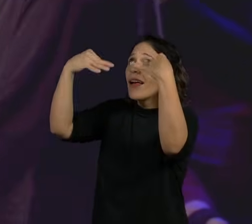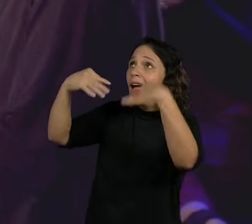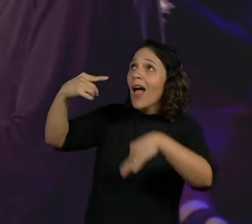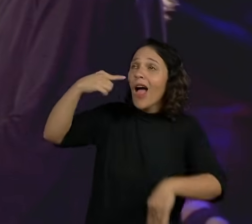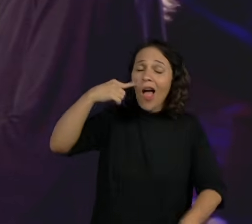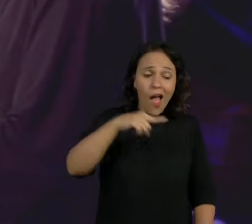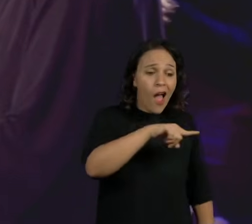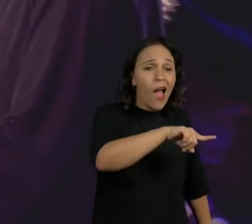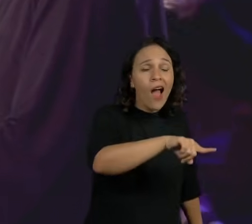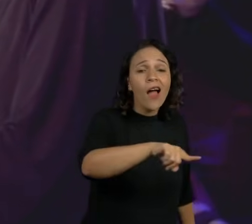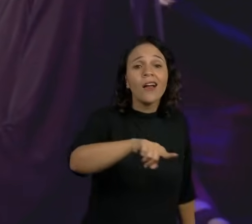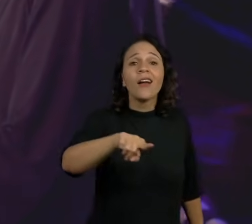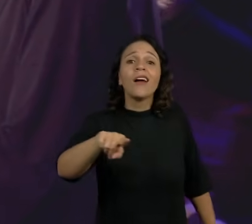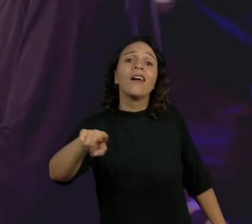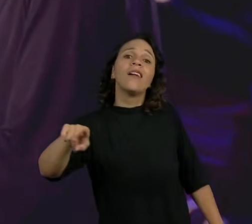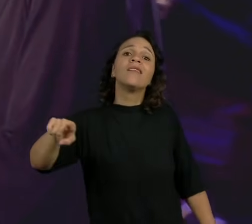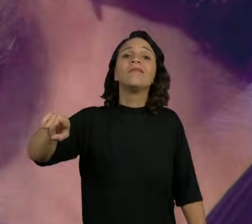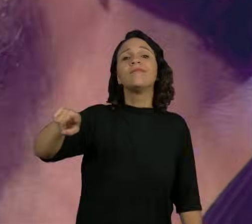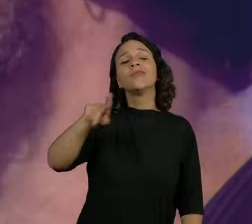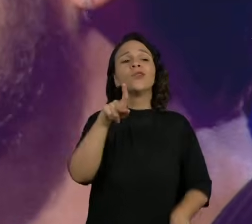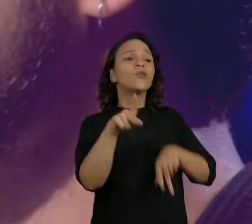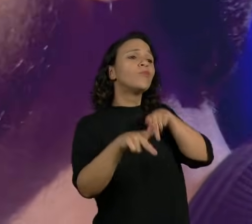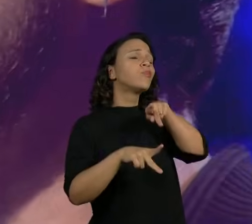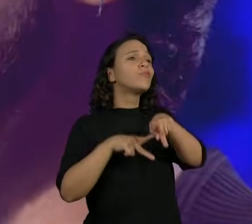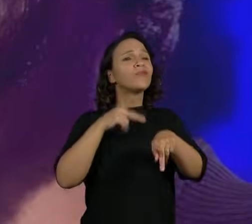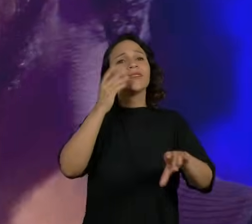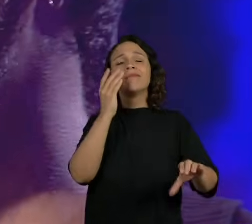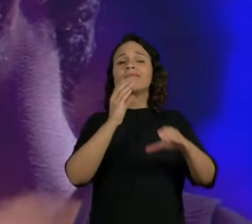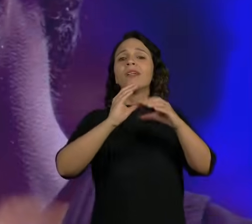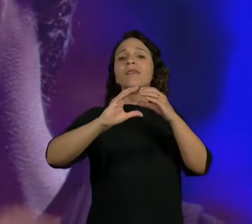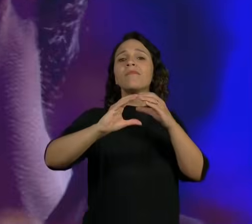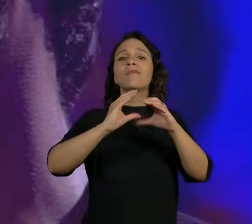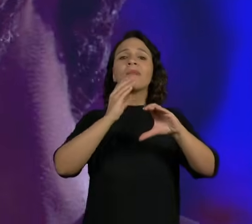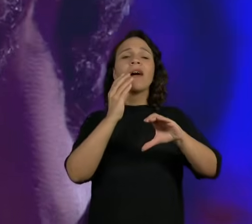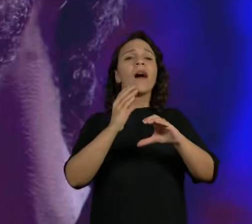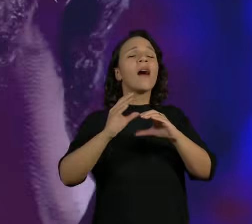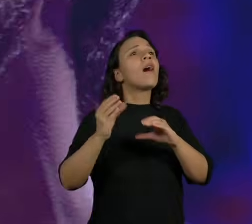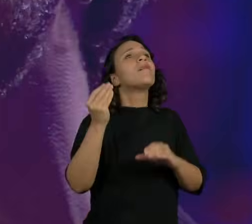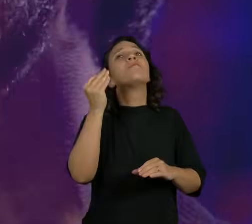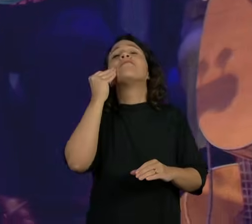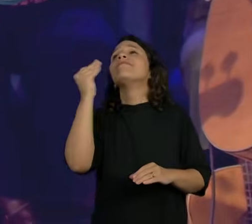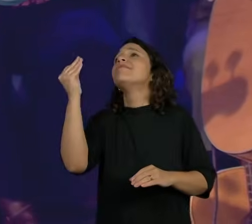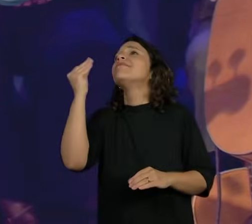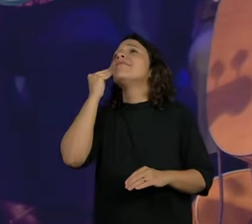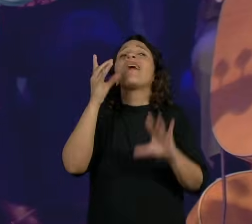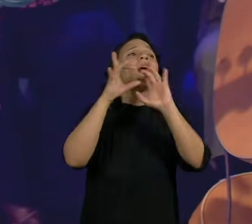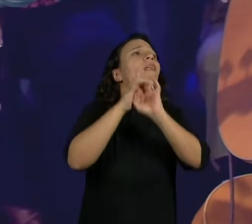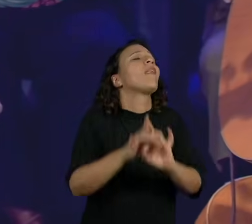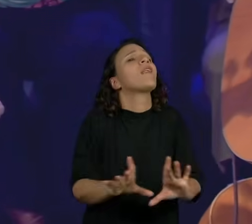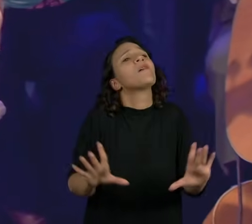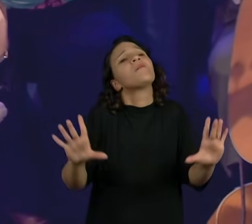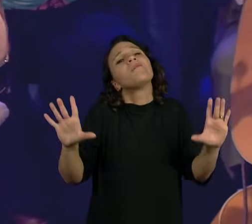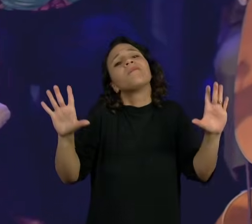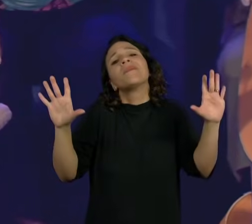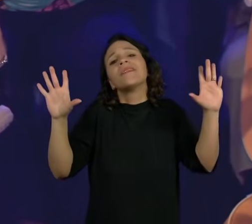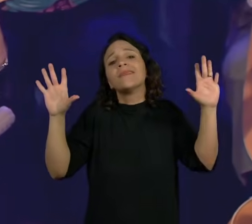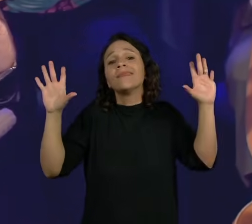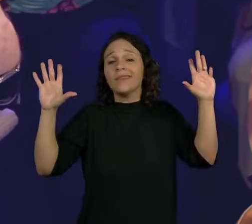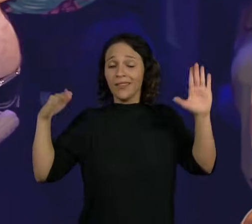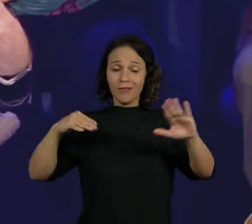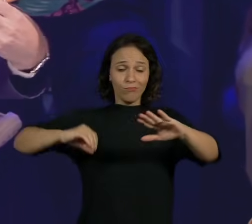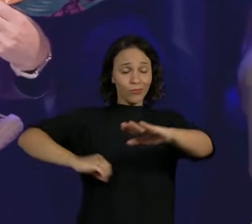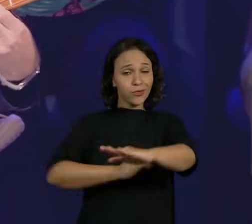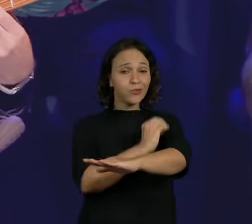uma cidade a cantar a evolução da liberdade até o